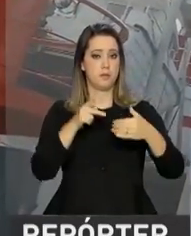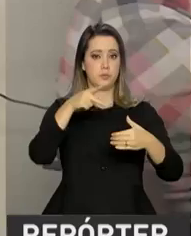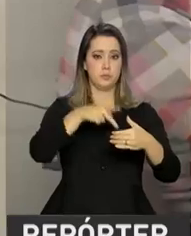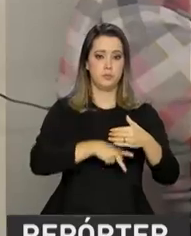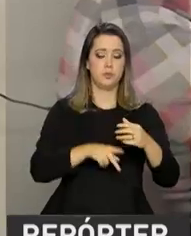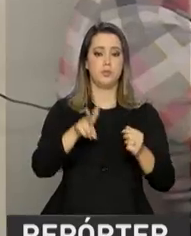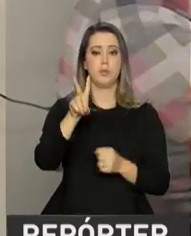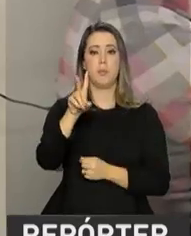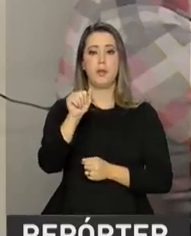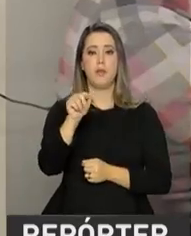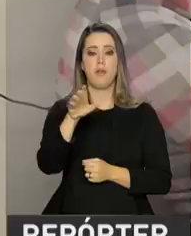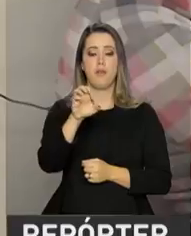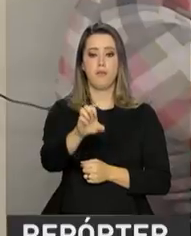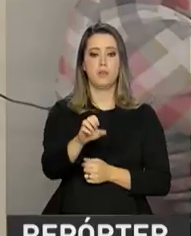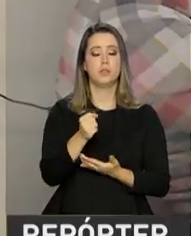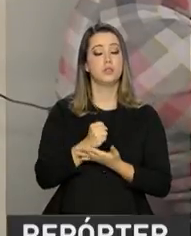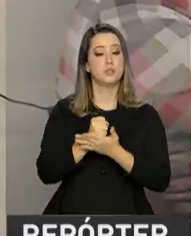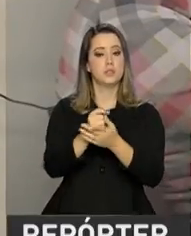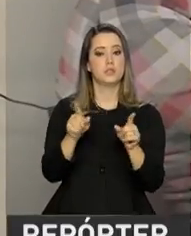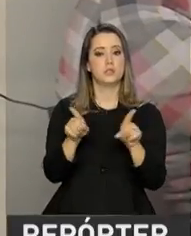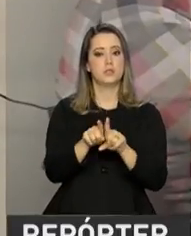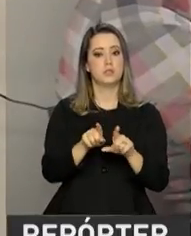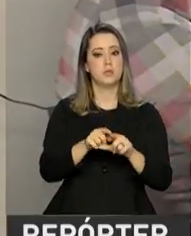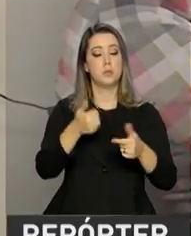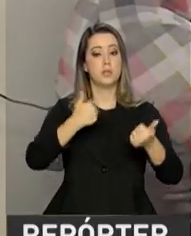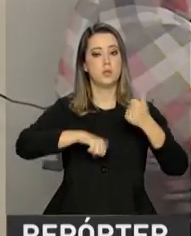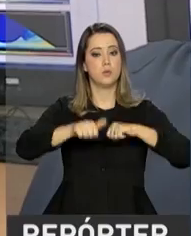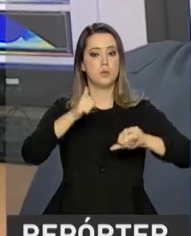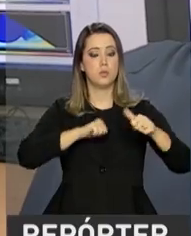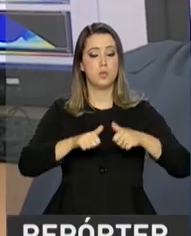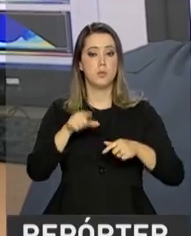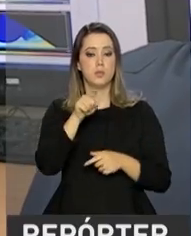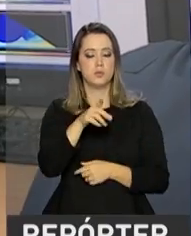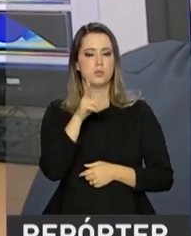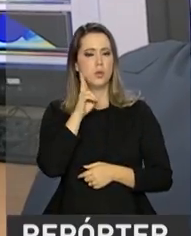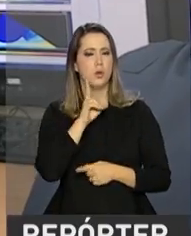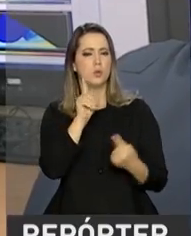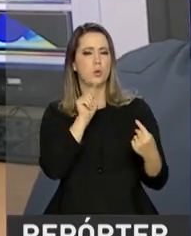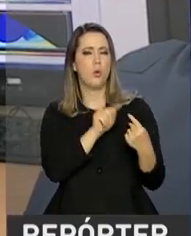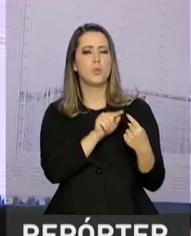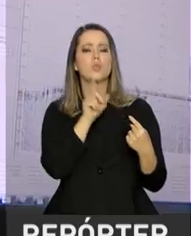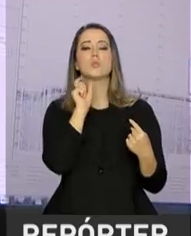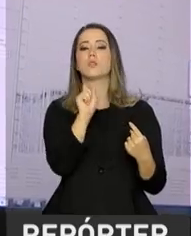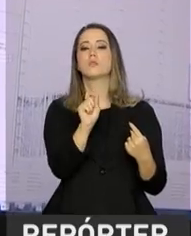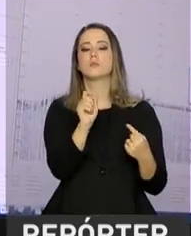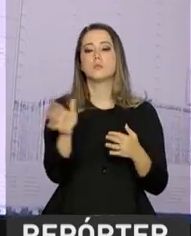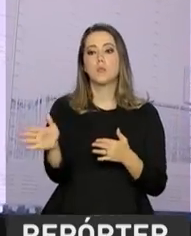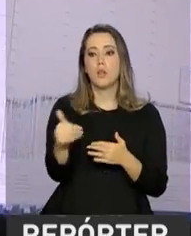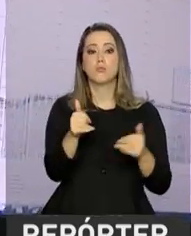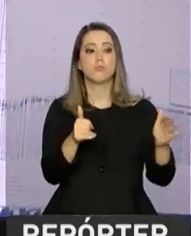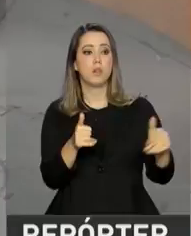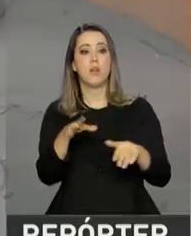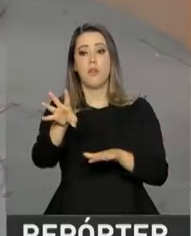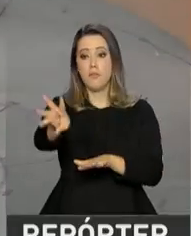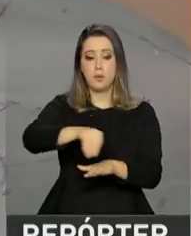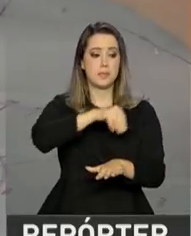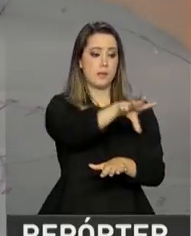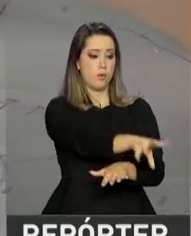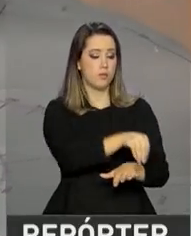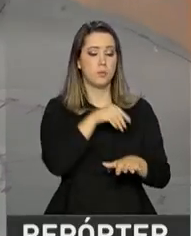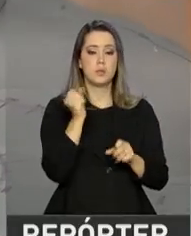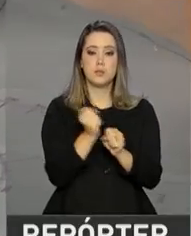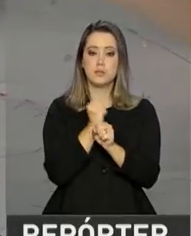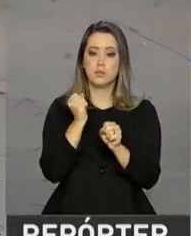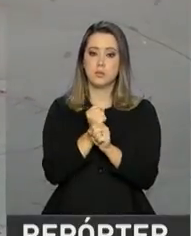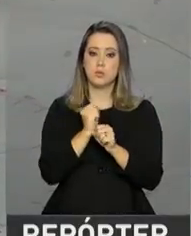Vale. O navio tem disponível também um laboratório seco, que tem como uma das funções coletar dados que ajudam na construção